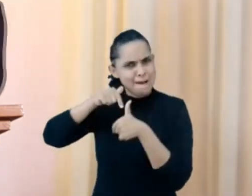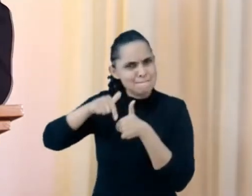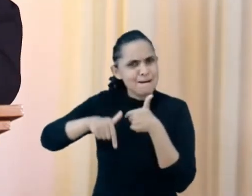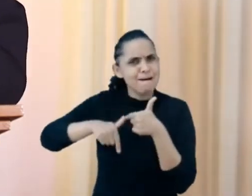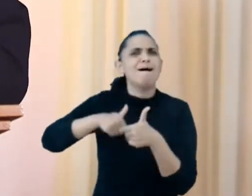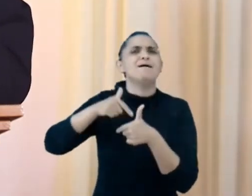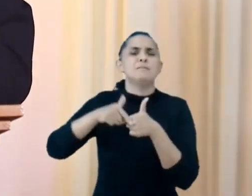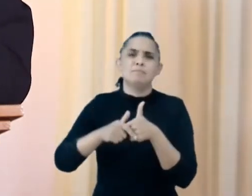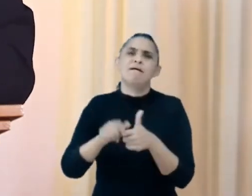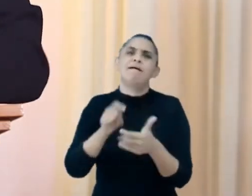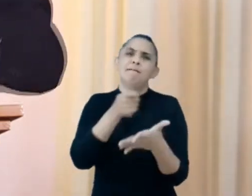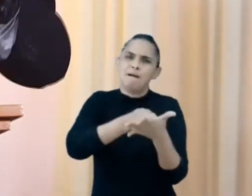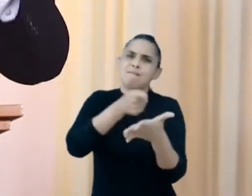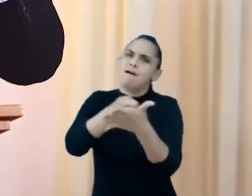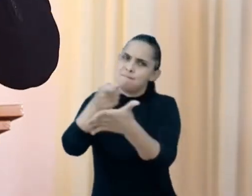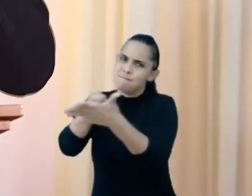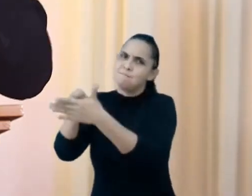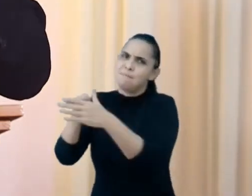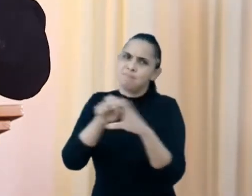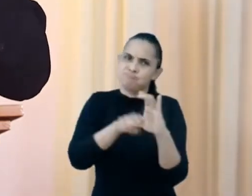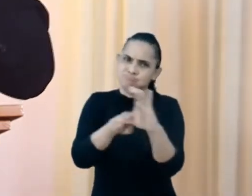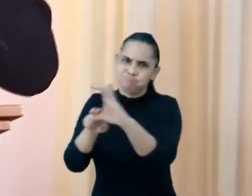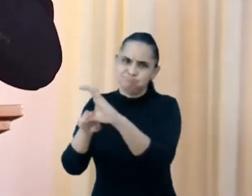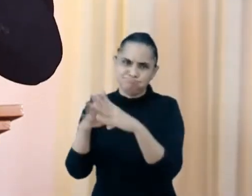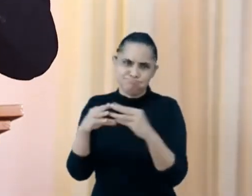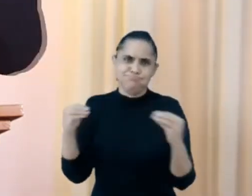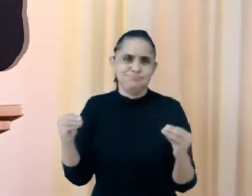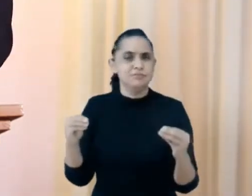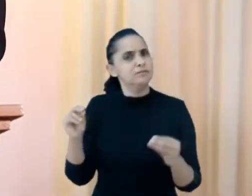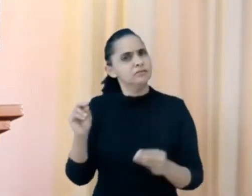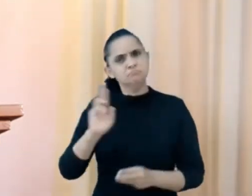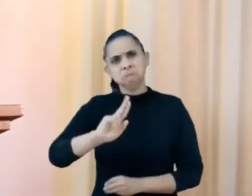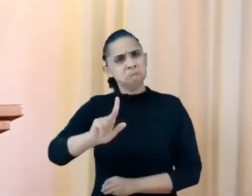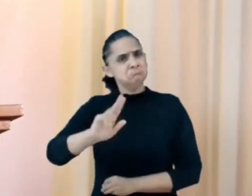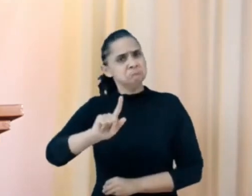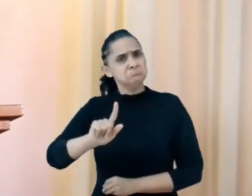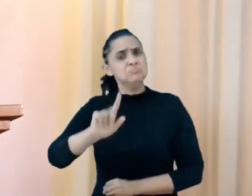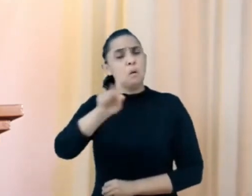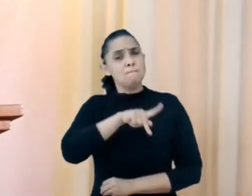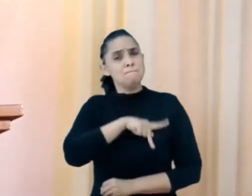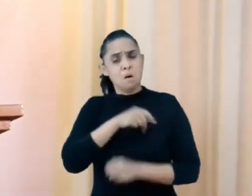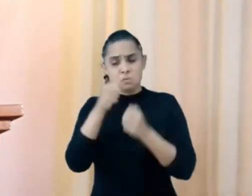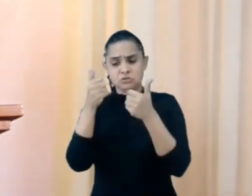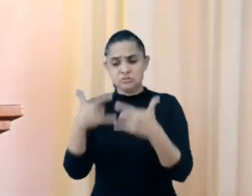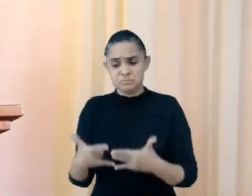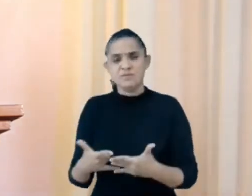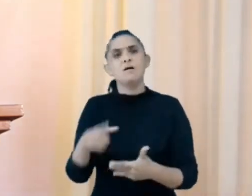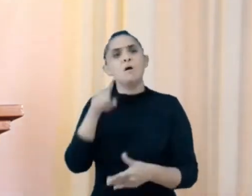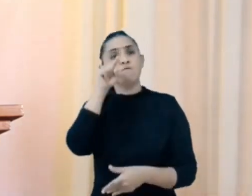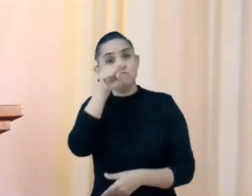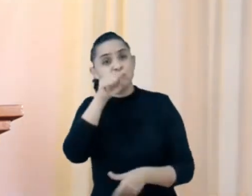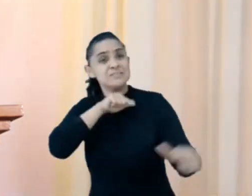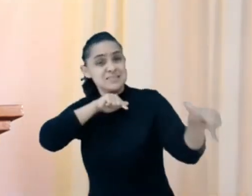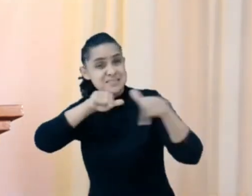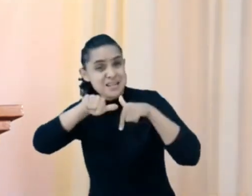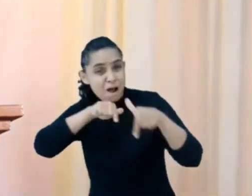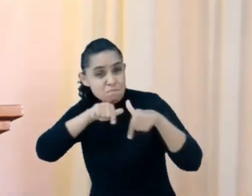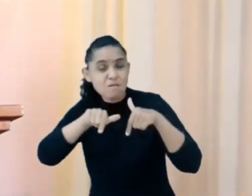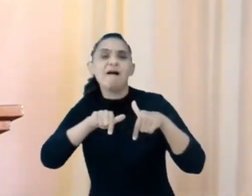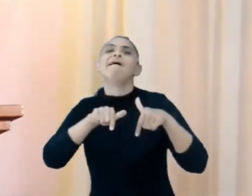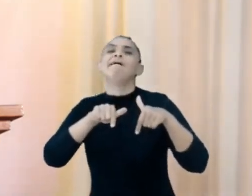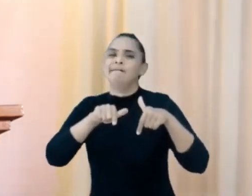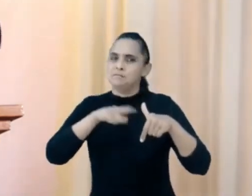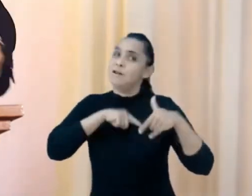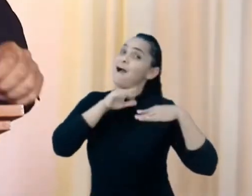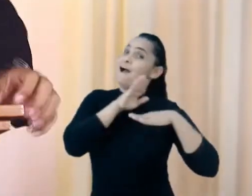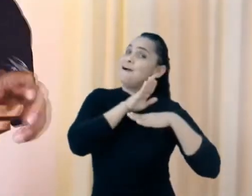isso. Ele fala: antes trabalhe para que tenha como repartir